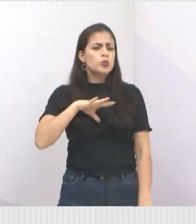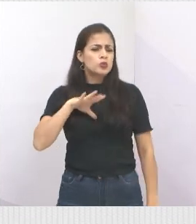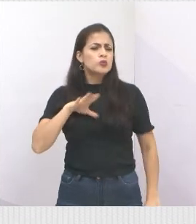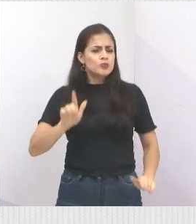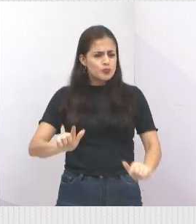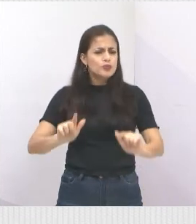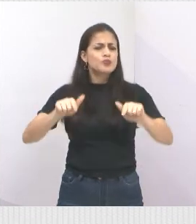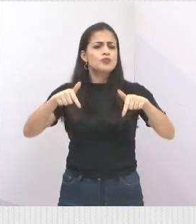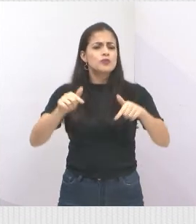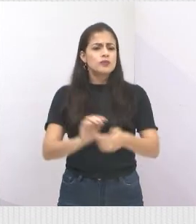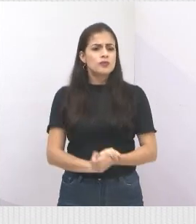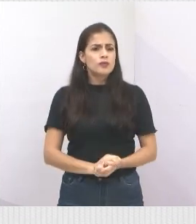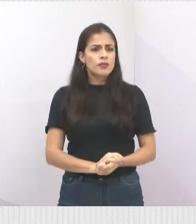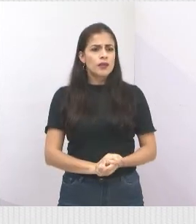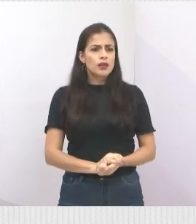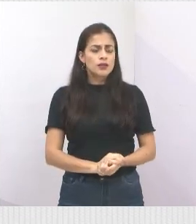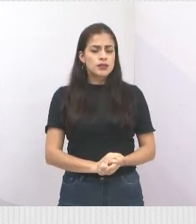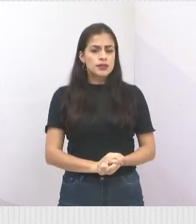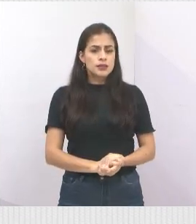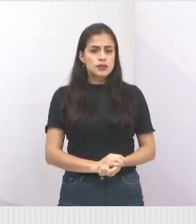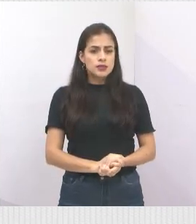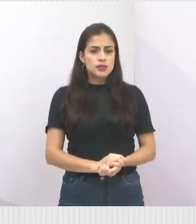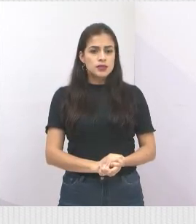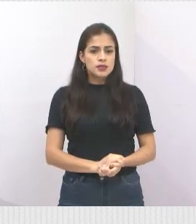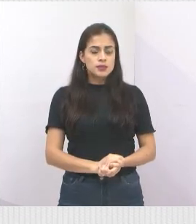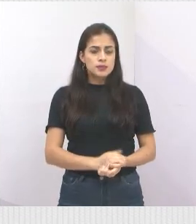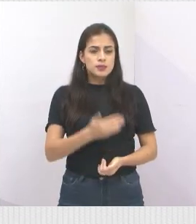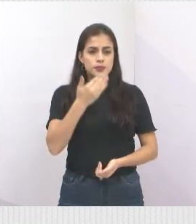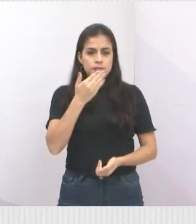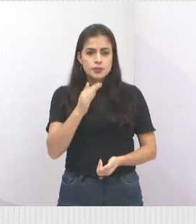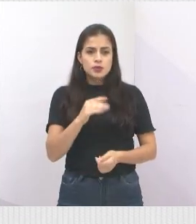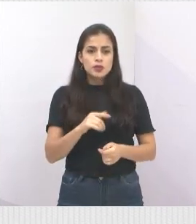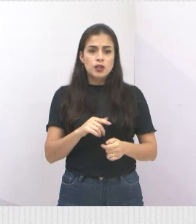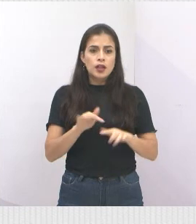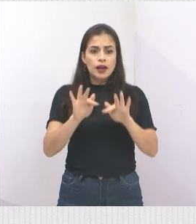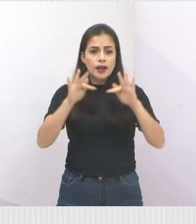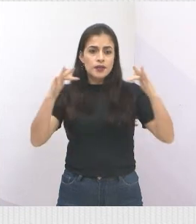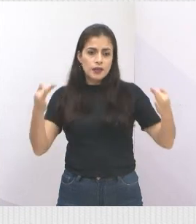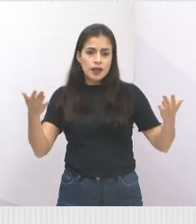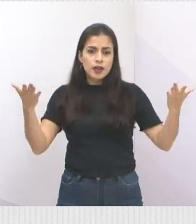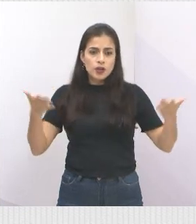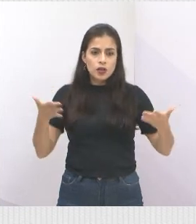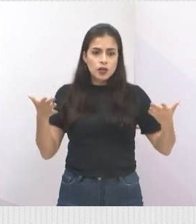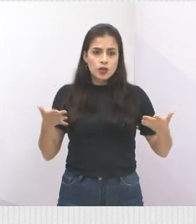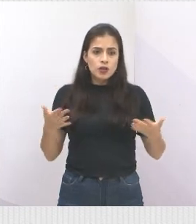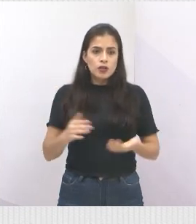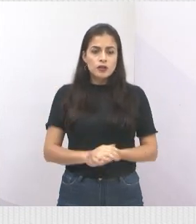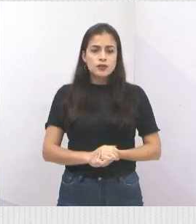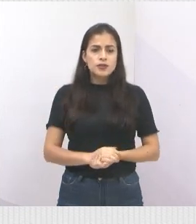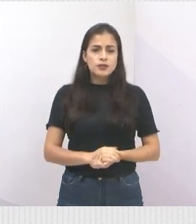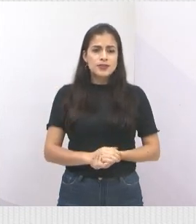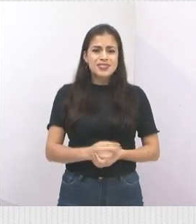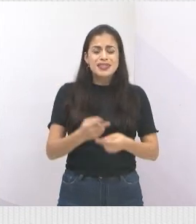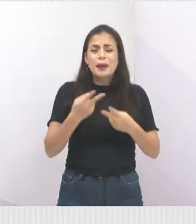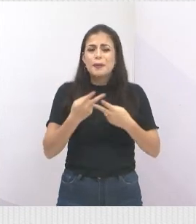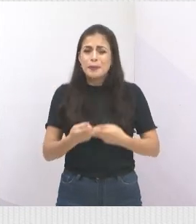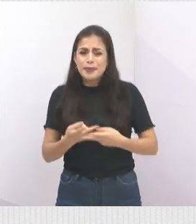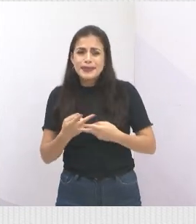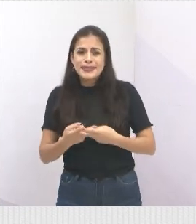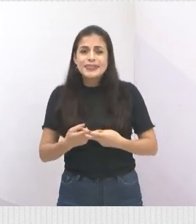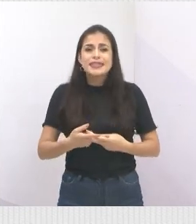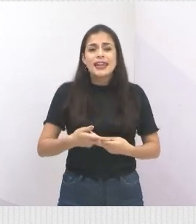município enfrenta e vou pedir para que coloque a frase de hoje paciência no